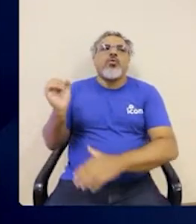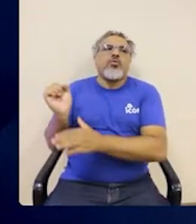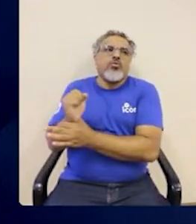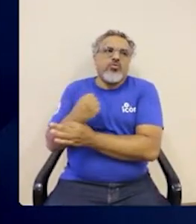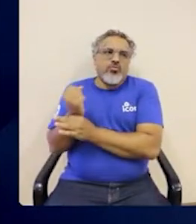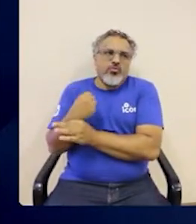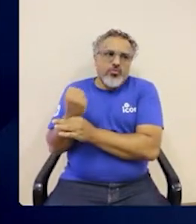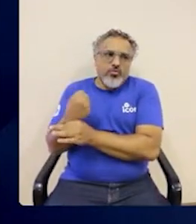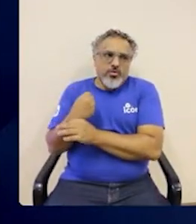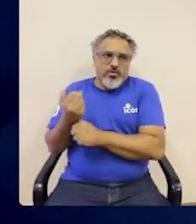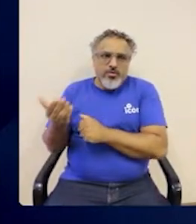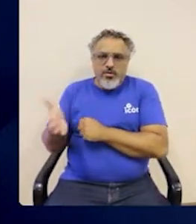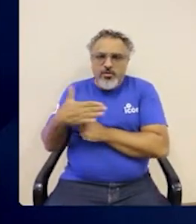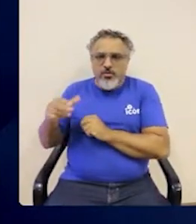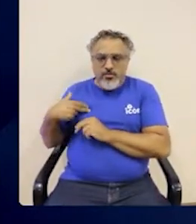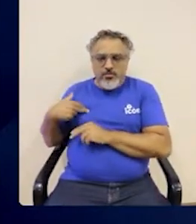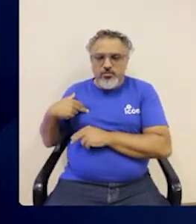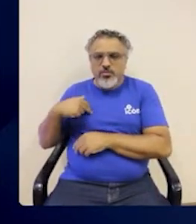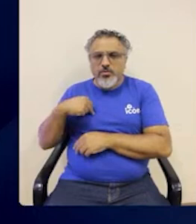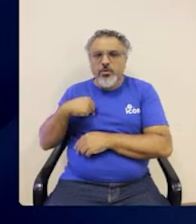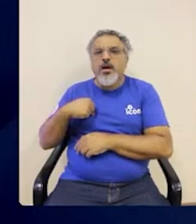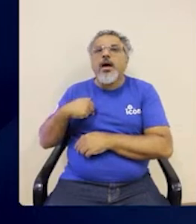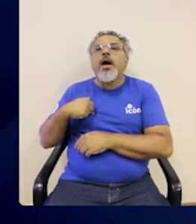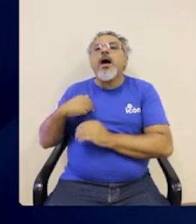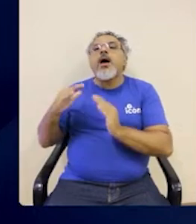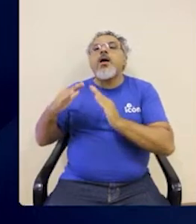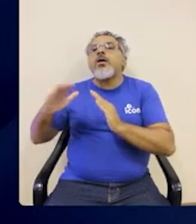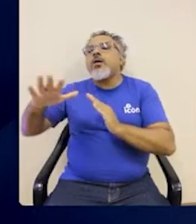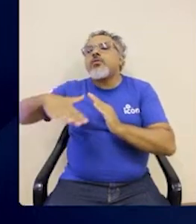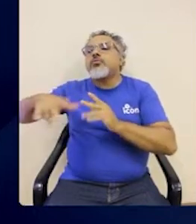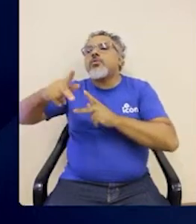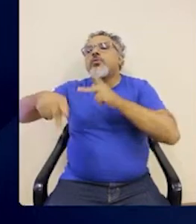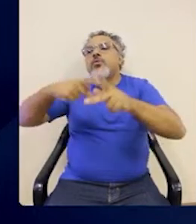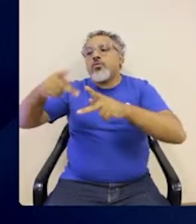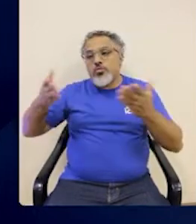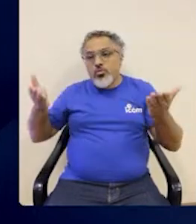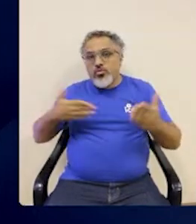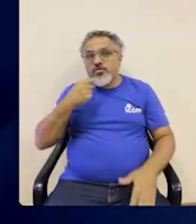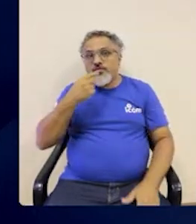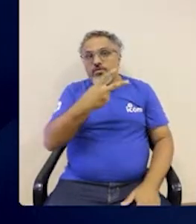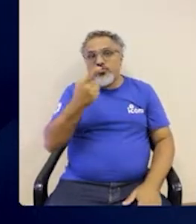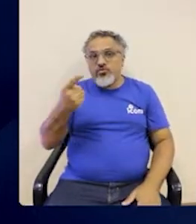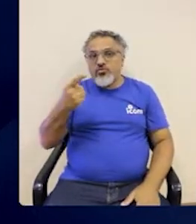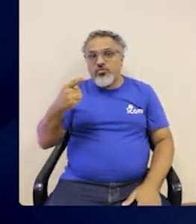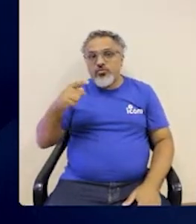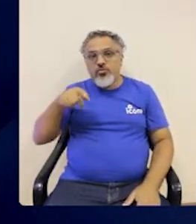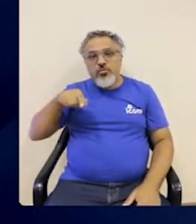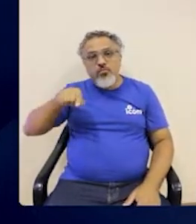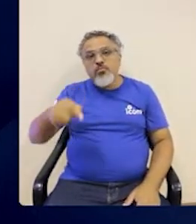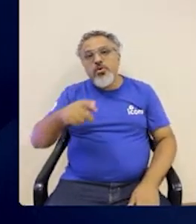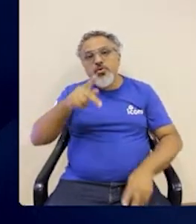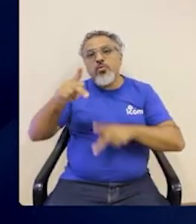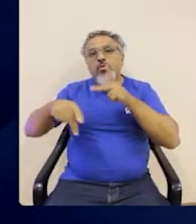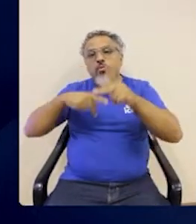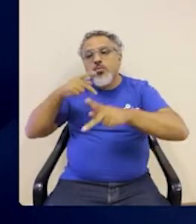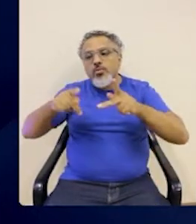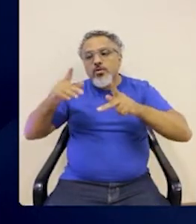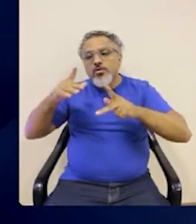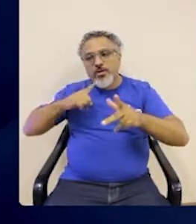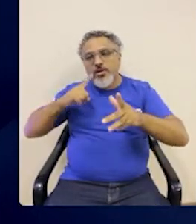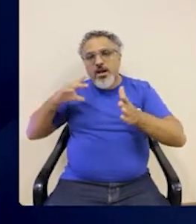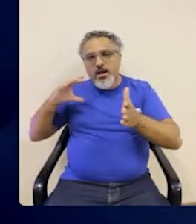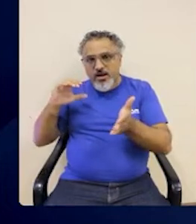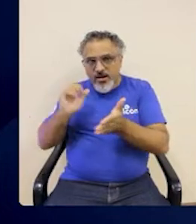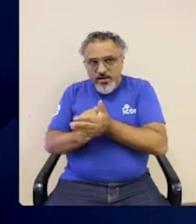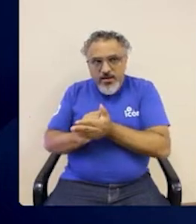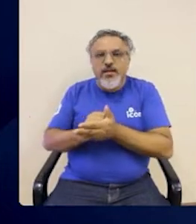uma unidade básica de saúde, eu sou responsável por uma população, hoje de 21 mil habitantes, né, 21 mil usuários cadastrados.